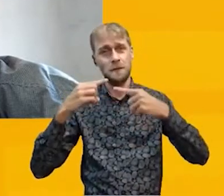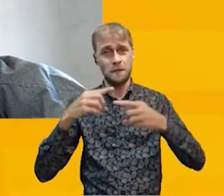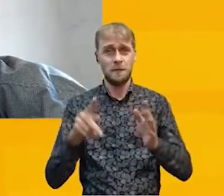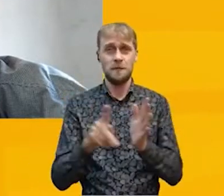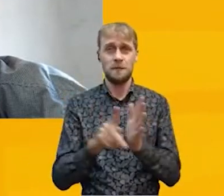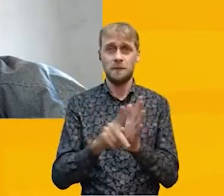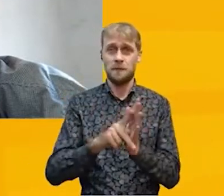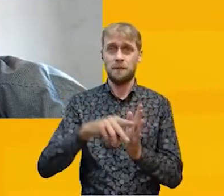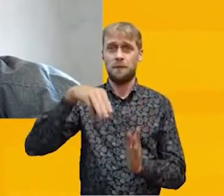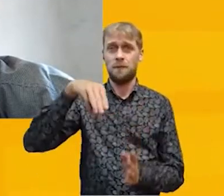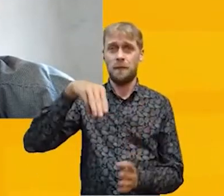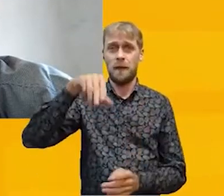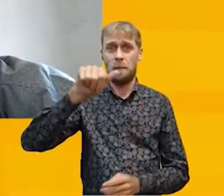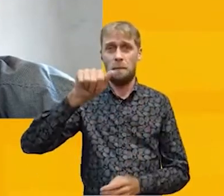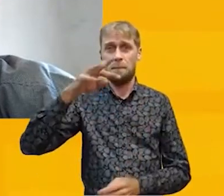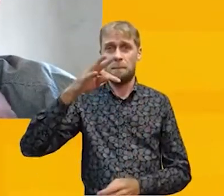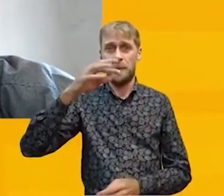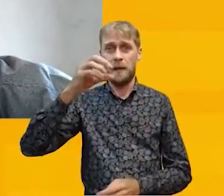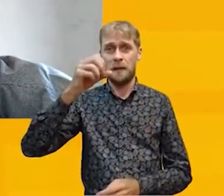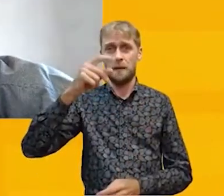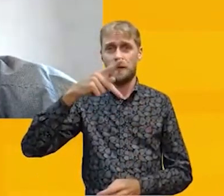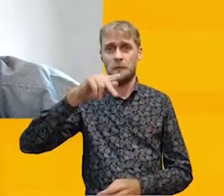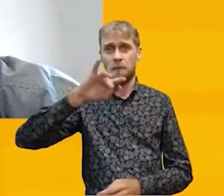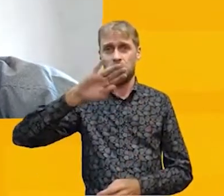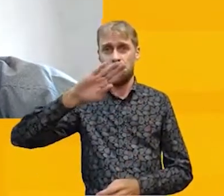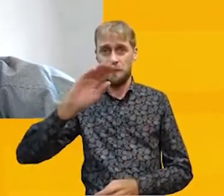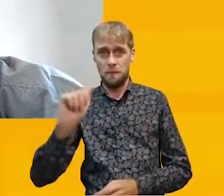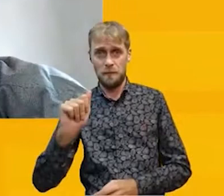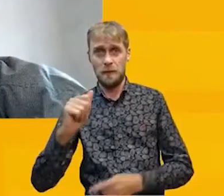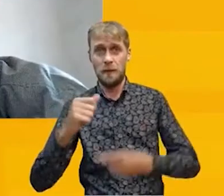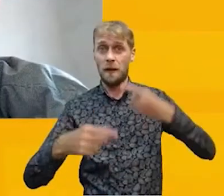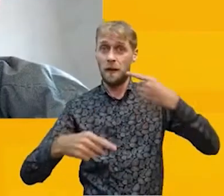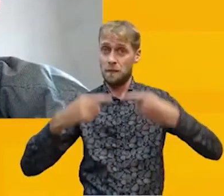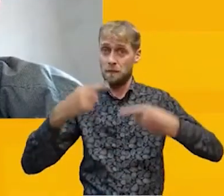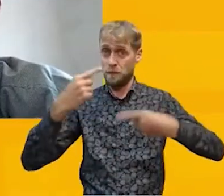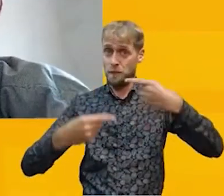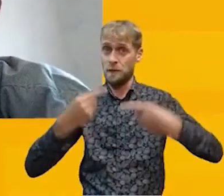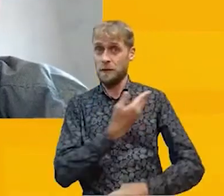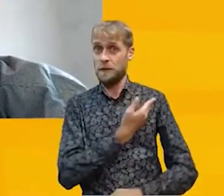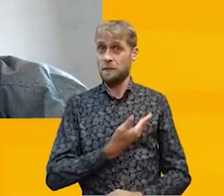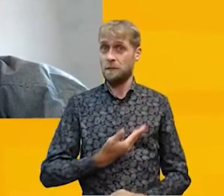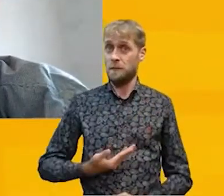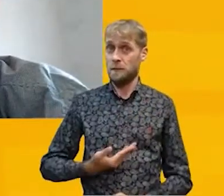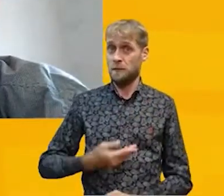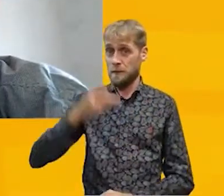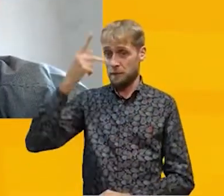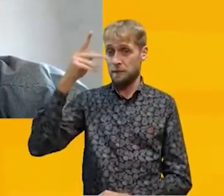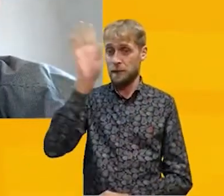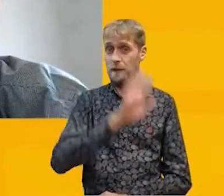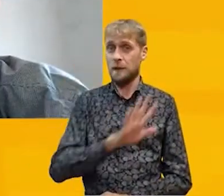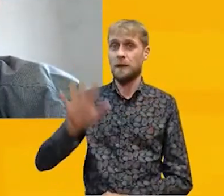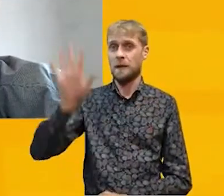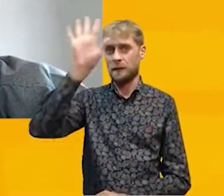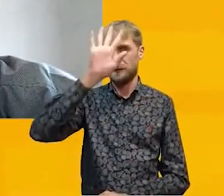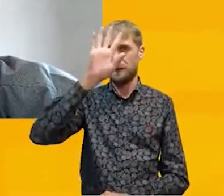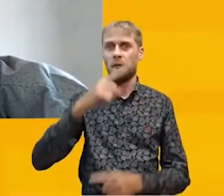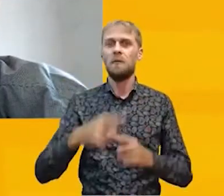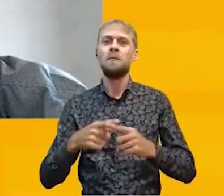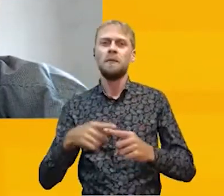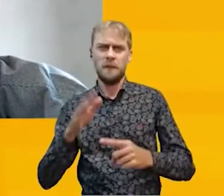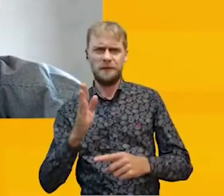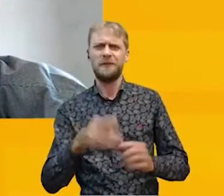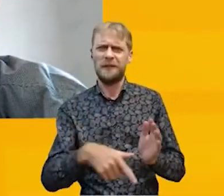enquanto a ação de políticas públicas, né, voltadas para o território, porque o território existia antes do